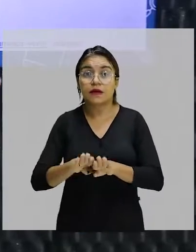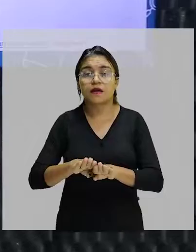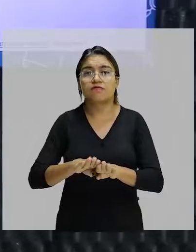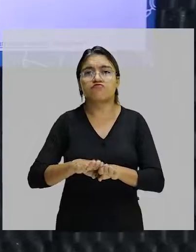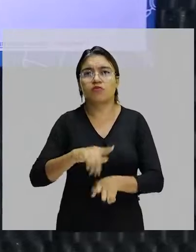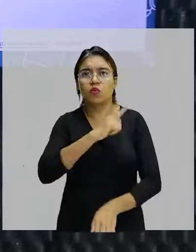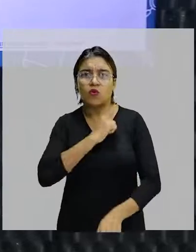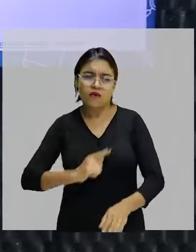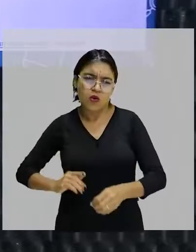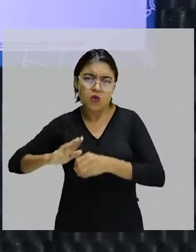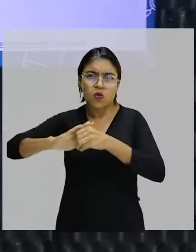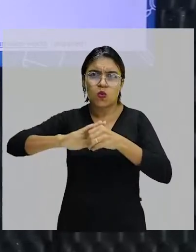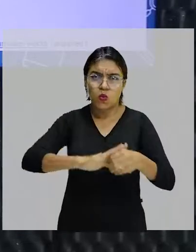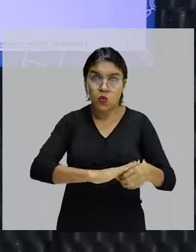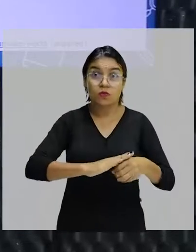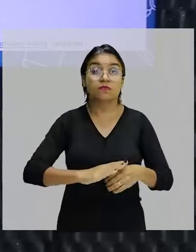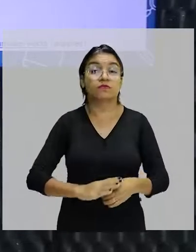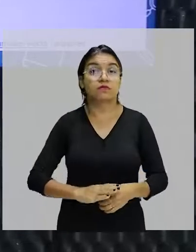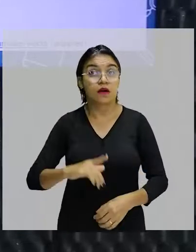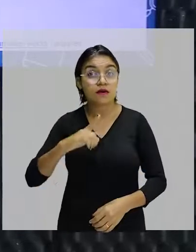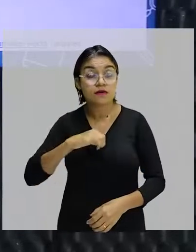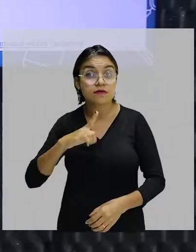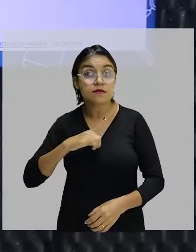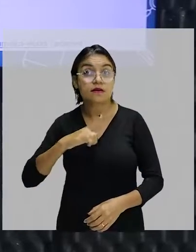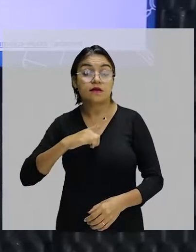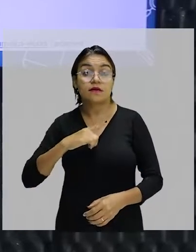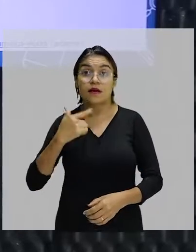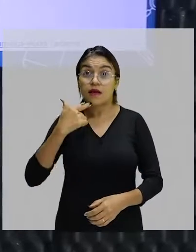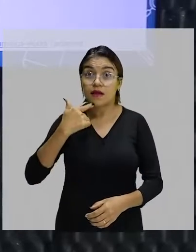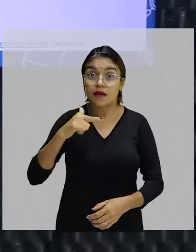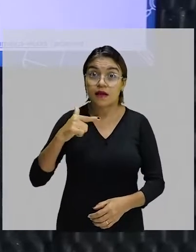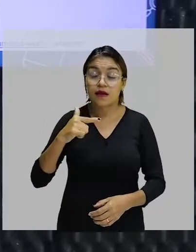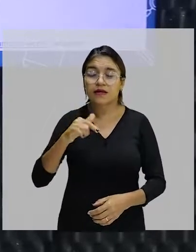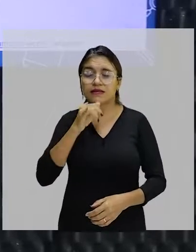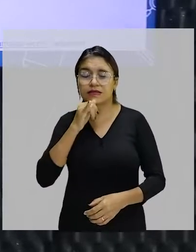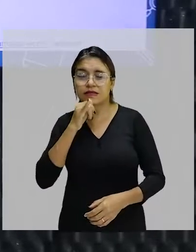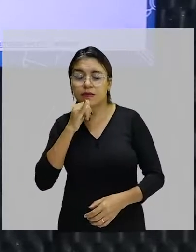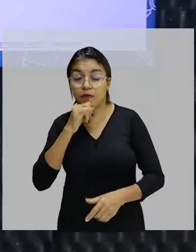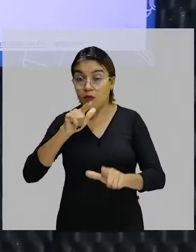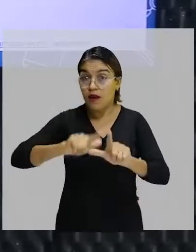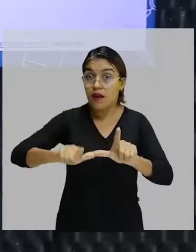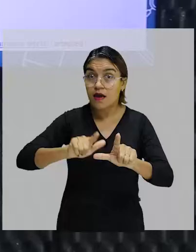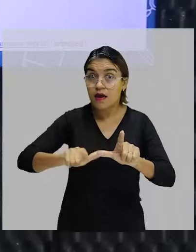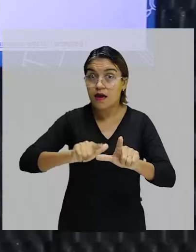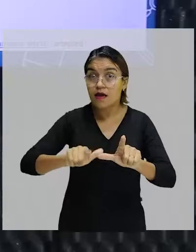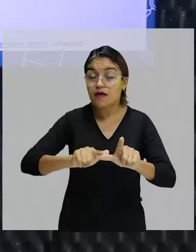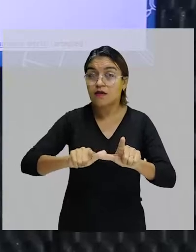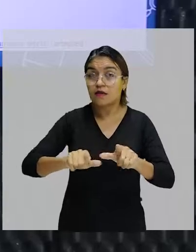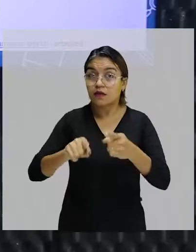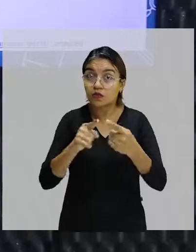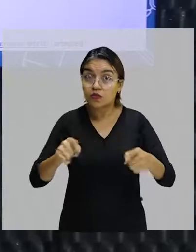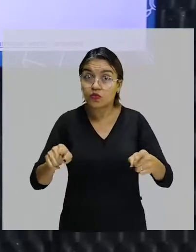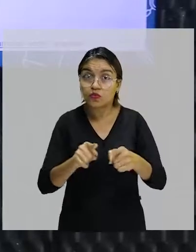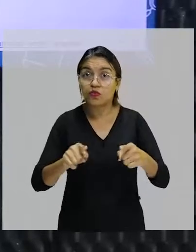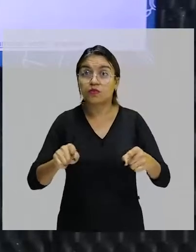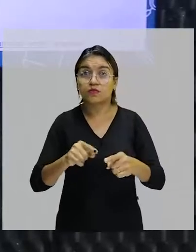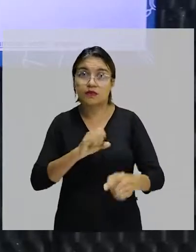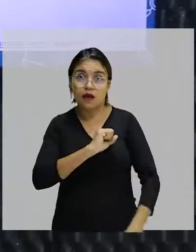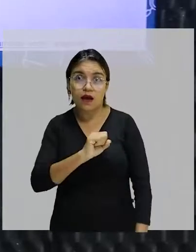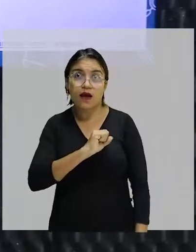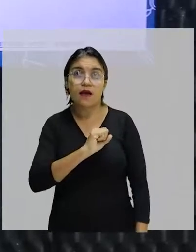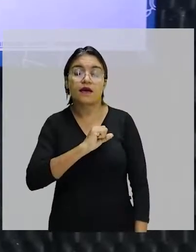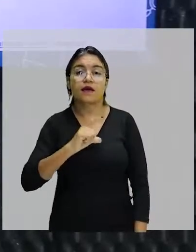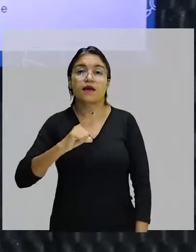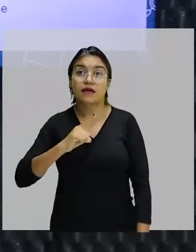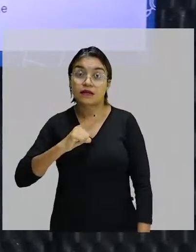governamental. Então, nós começamos a ver dentro dessas letras de música temáticas de caráter de protesto ou com temáticas mais